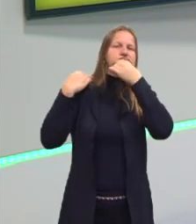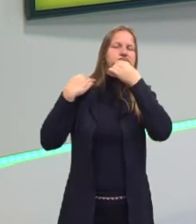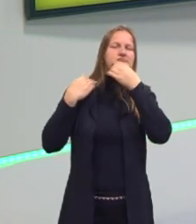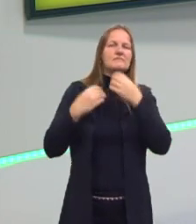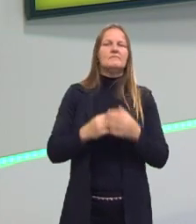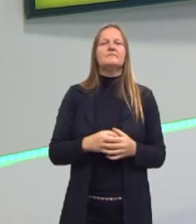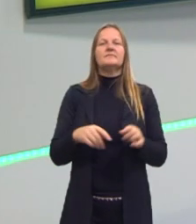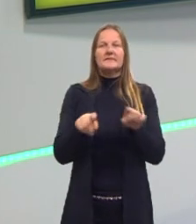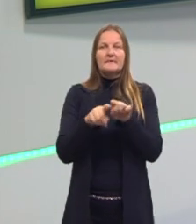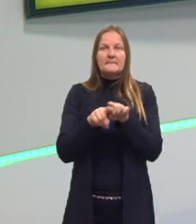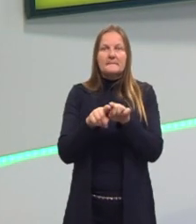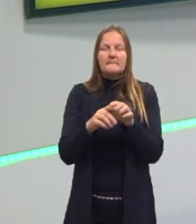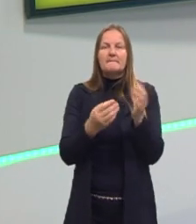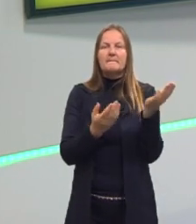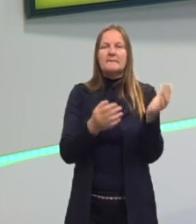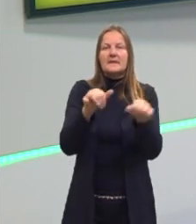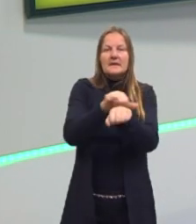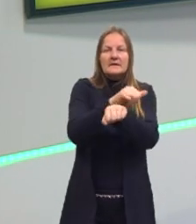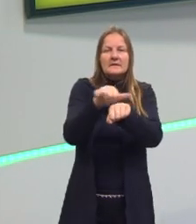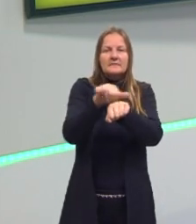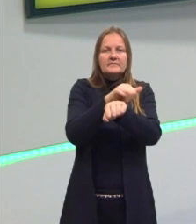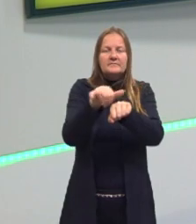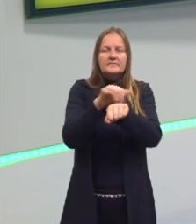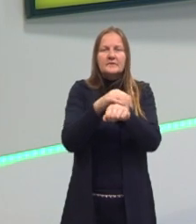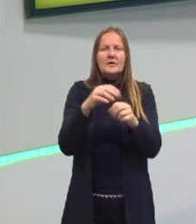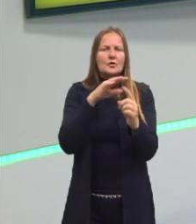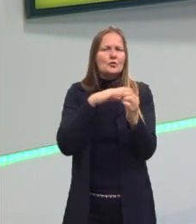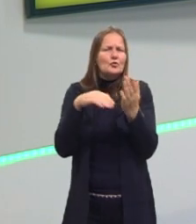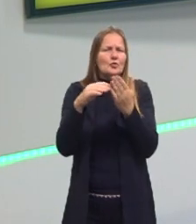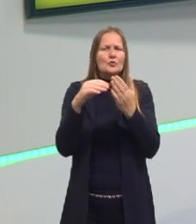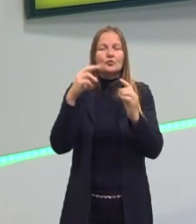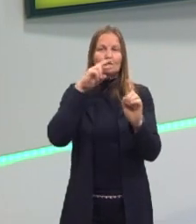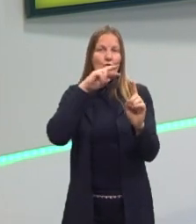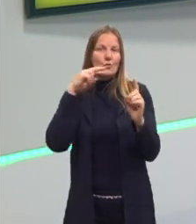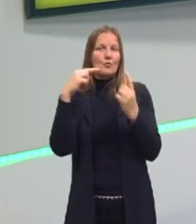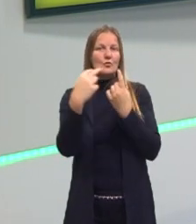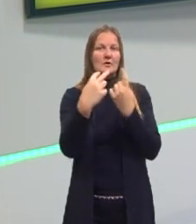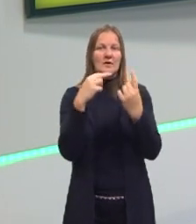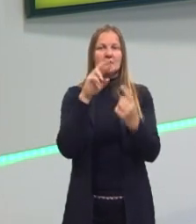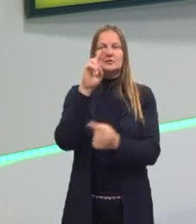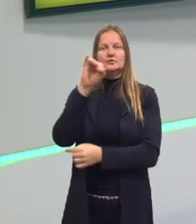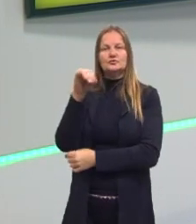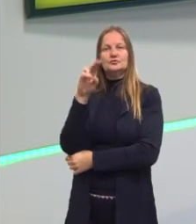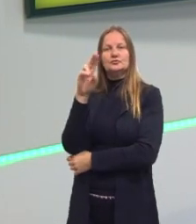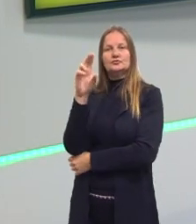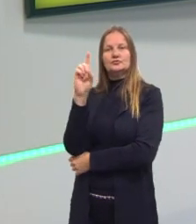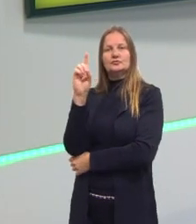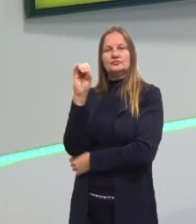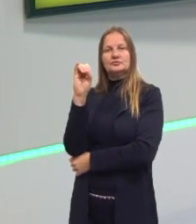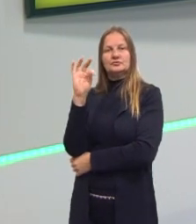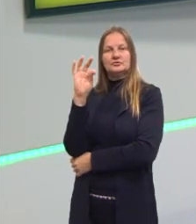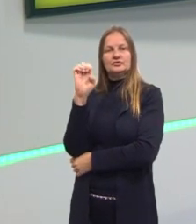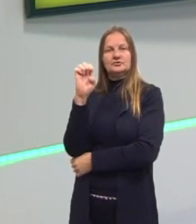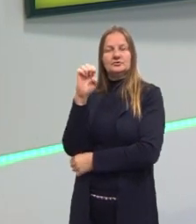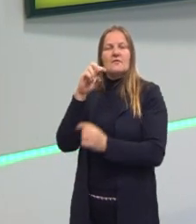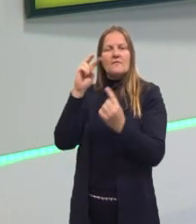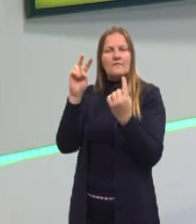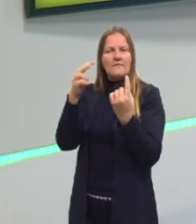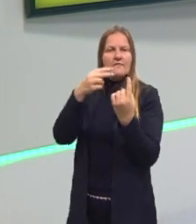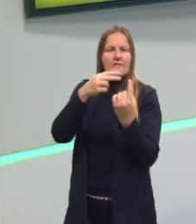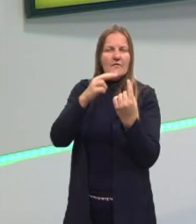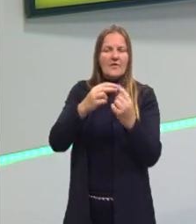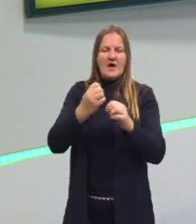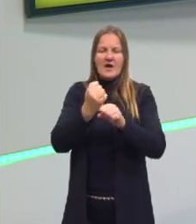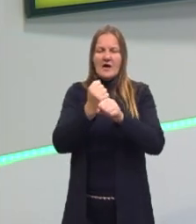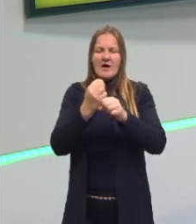então e aqui também nós temos essa estratégia o olhares né tanto da Judith quanto da Gama voltados ali para